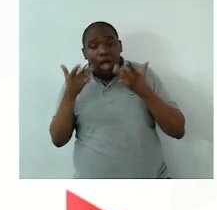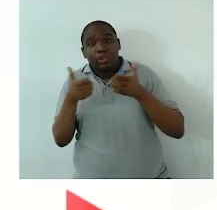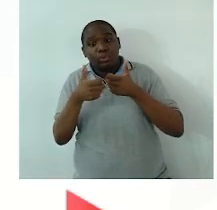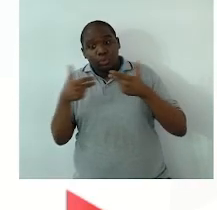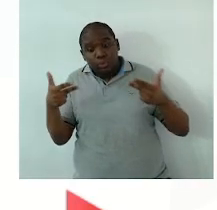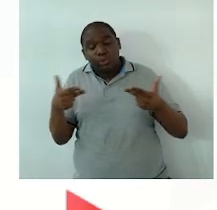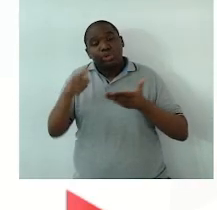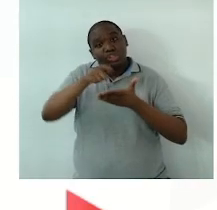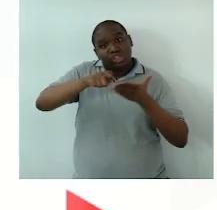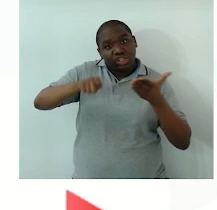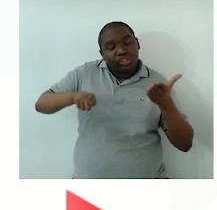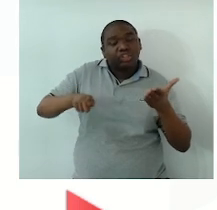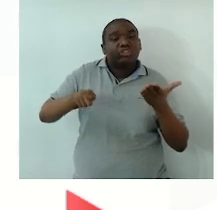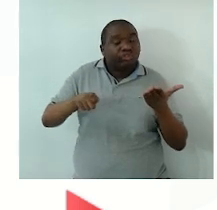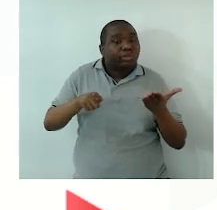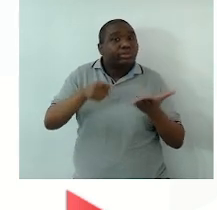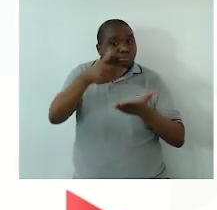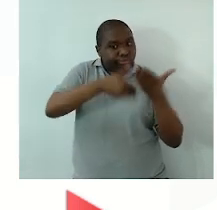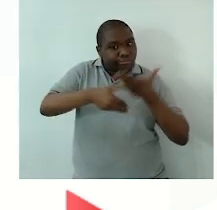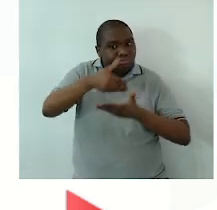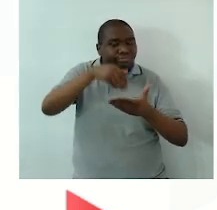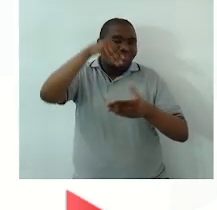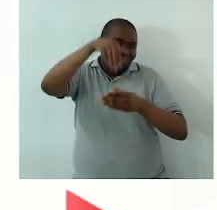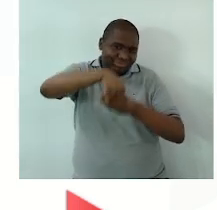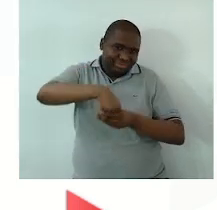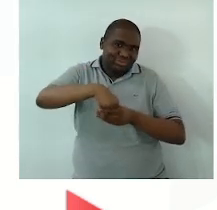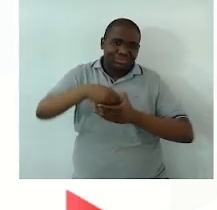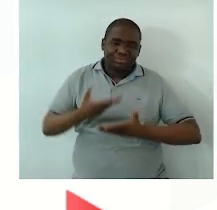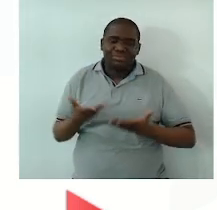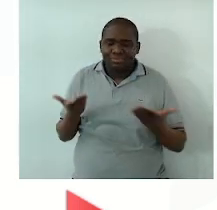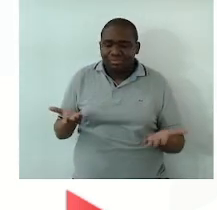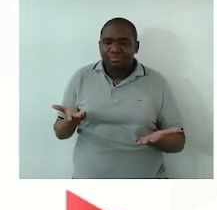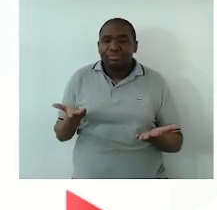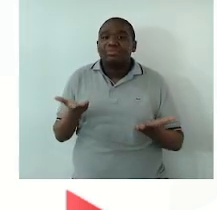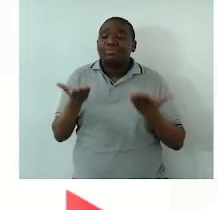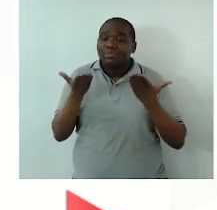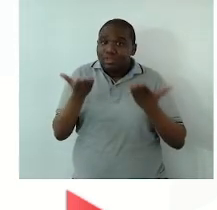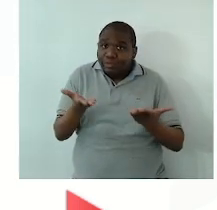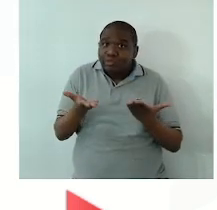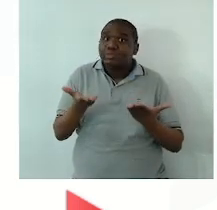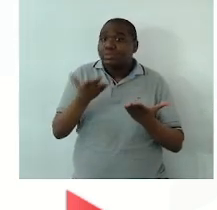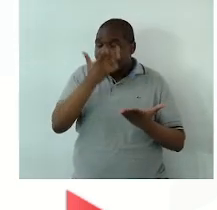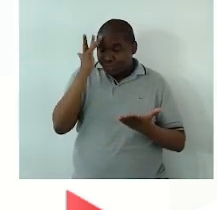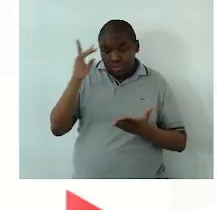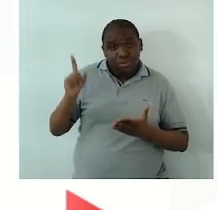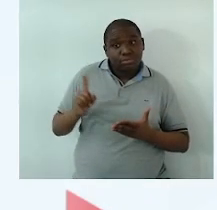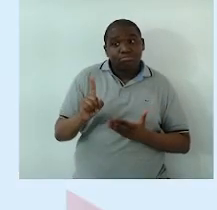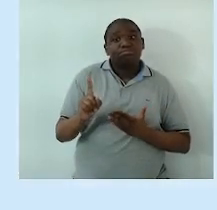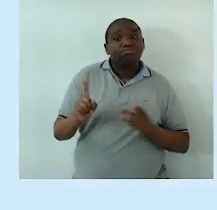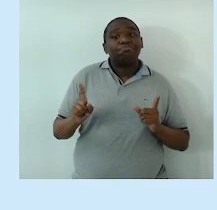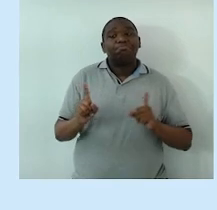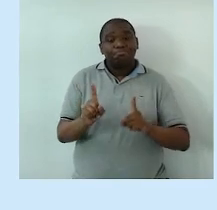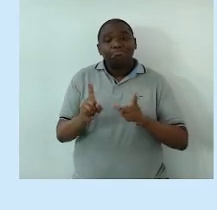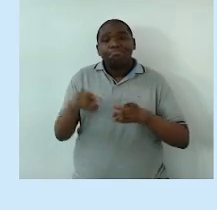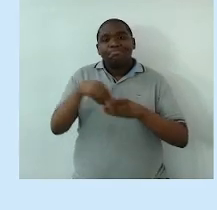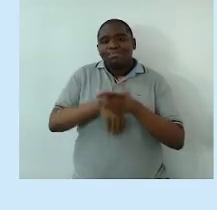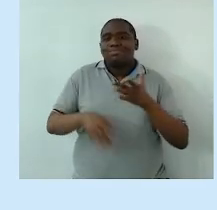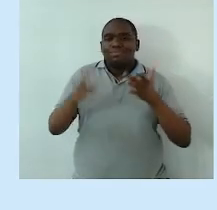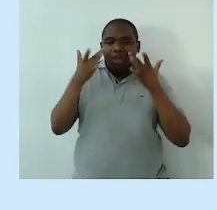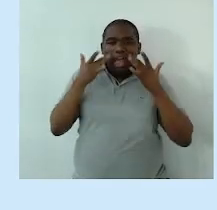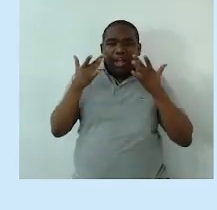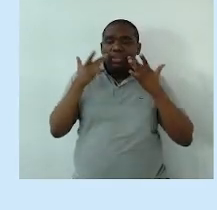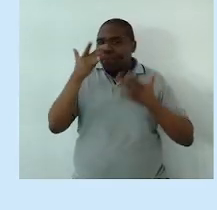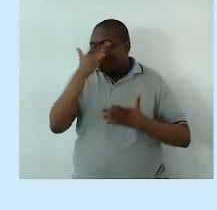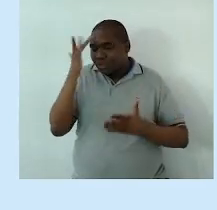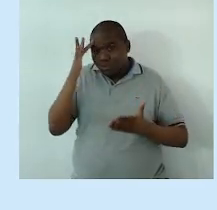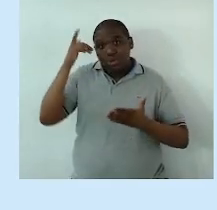de encená-las no teatro. Então, assim, o ato de escrever, o dramaturgo, o escritor vai escrever